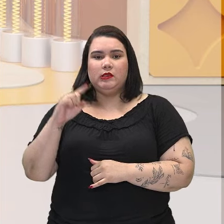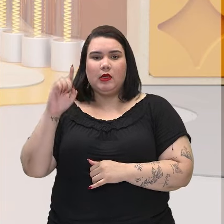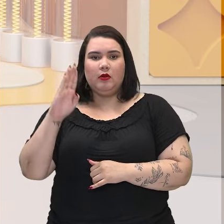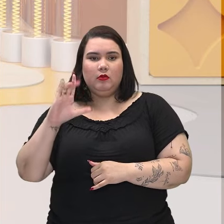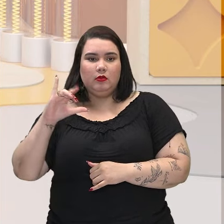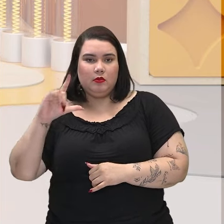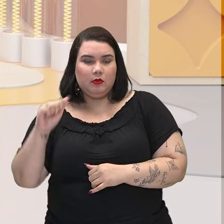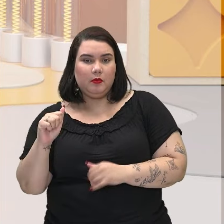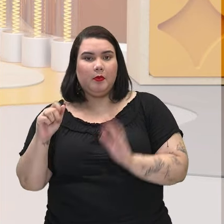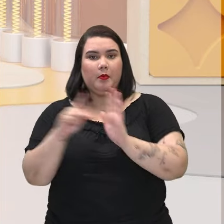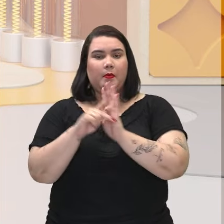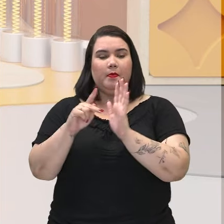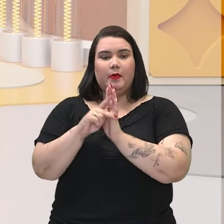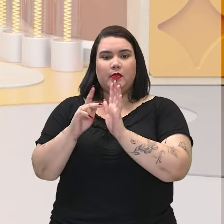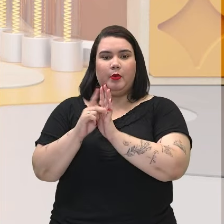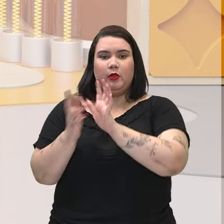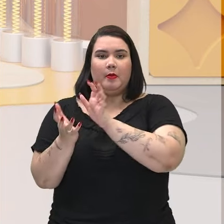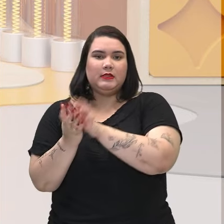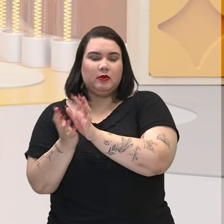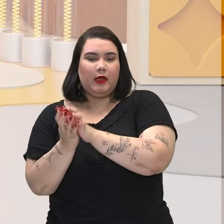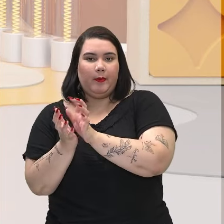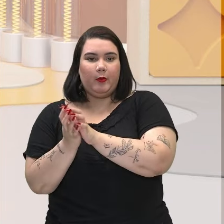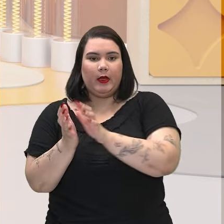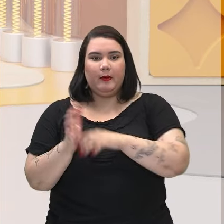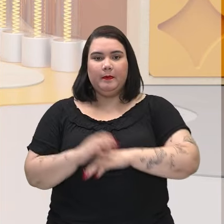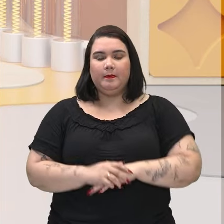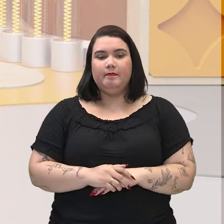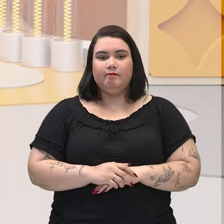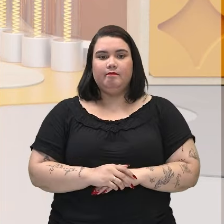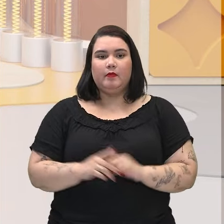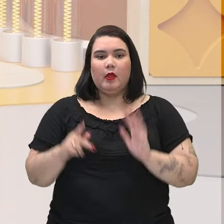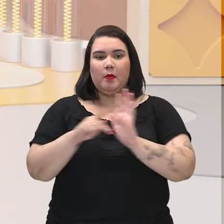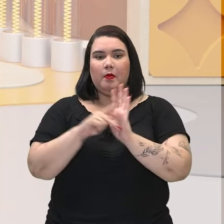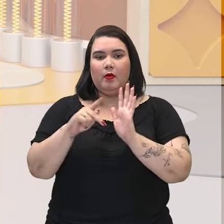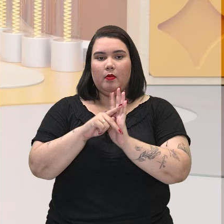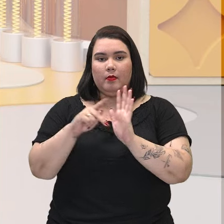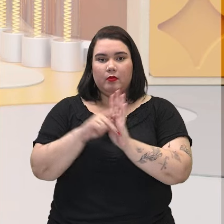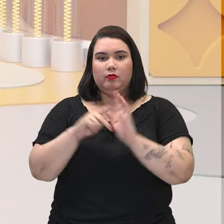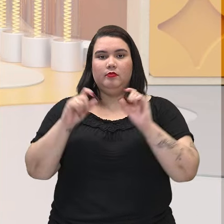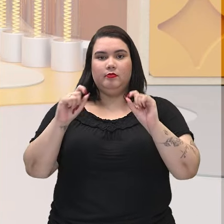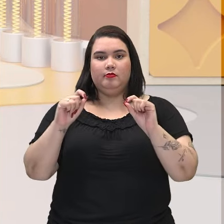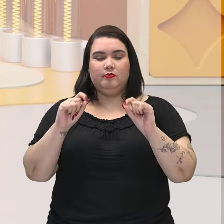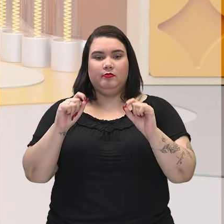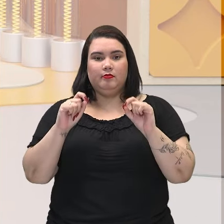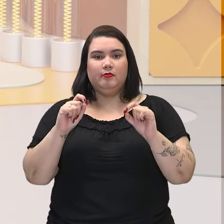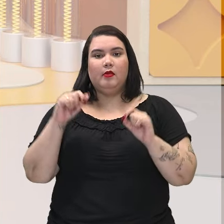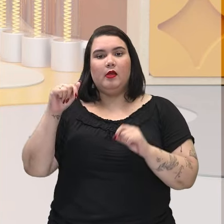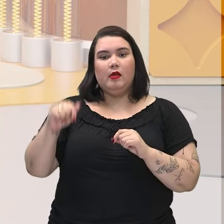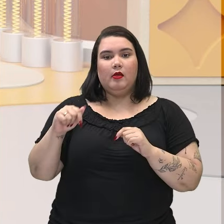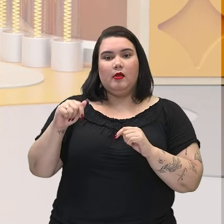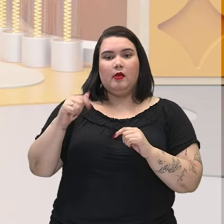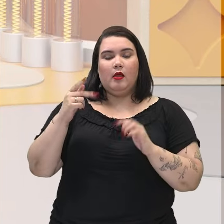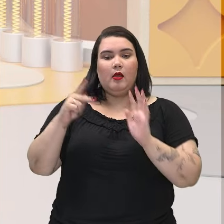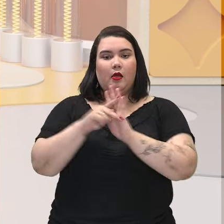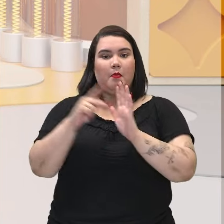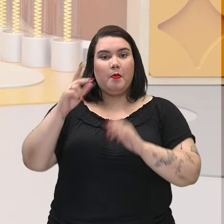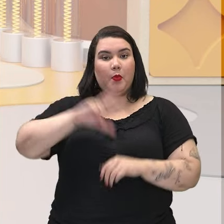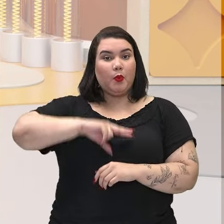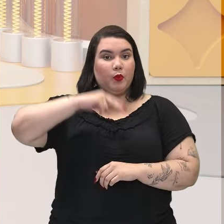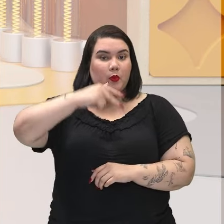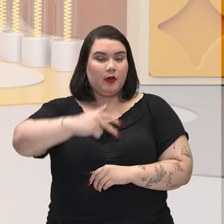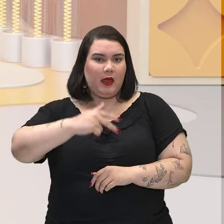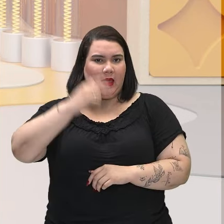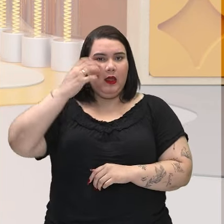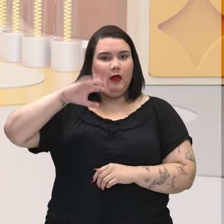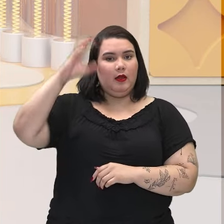do Brasil por conta das sérias imposições desses tributos cobrados pela coroa portuguesa e ali